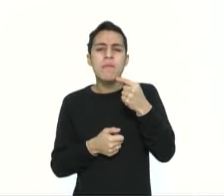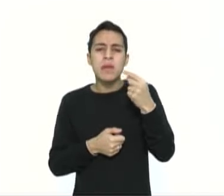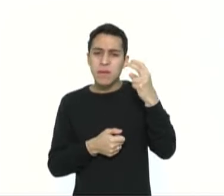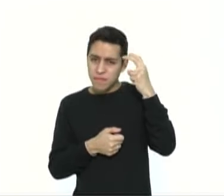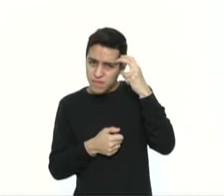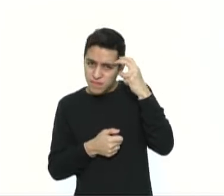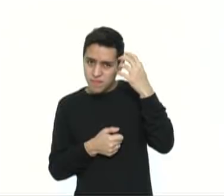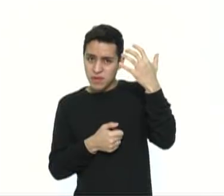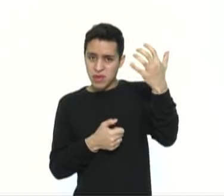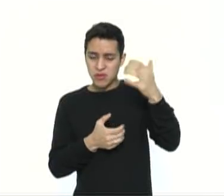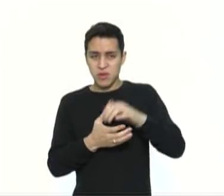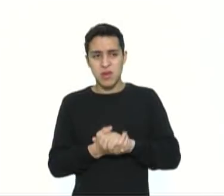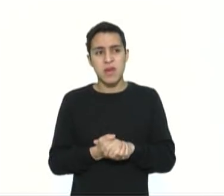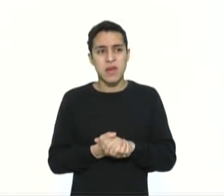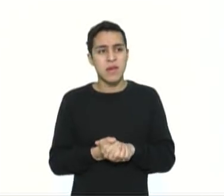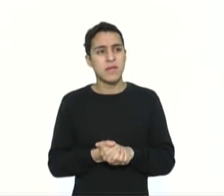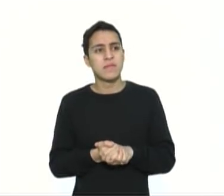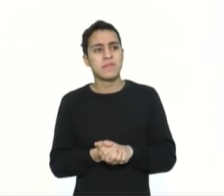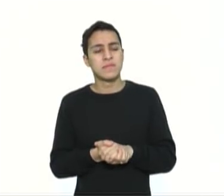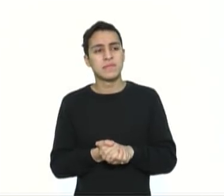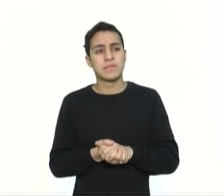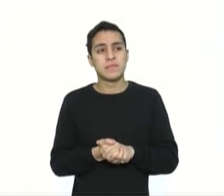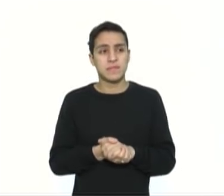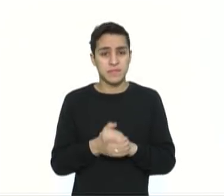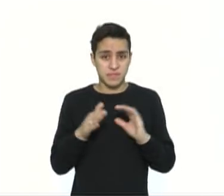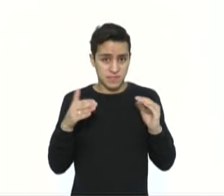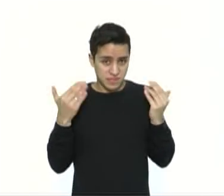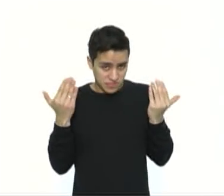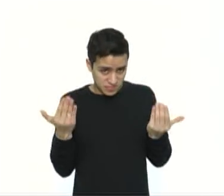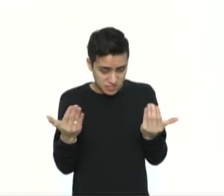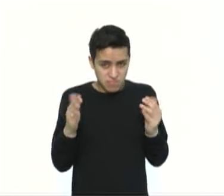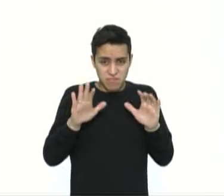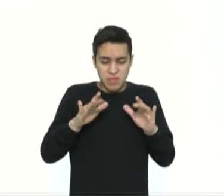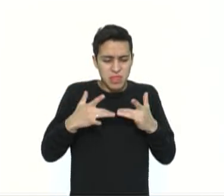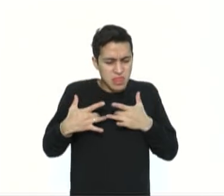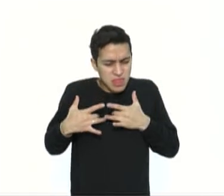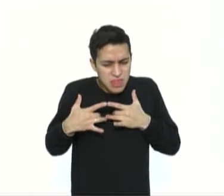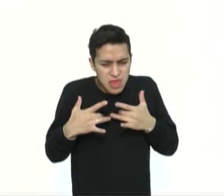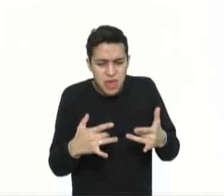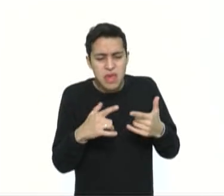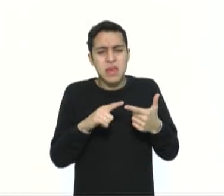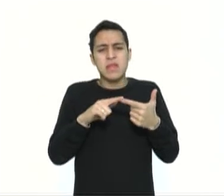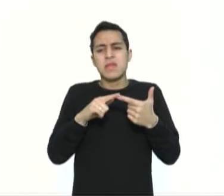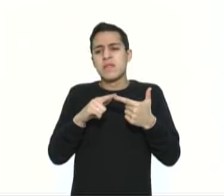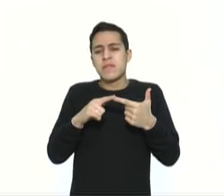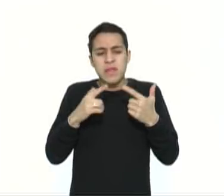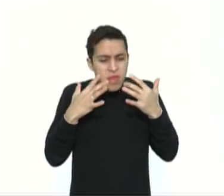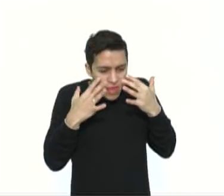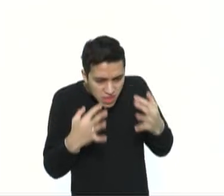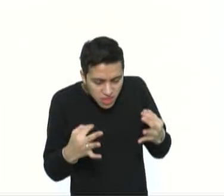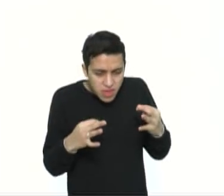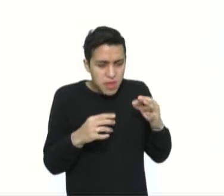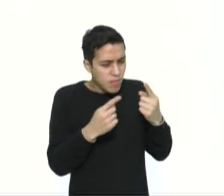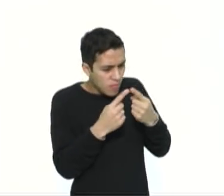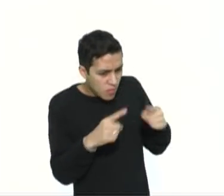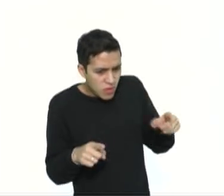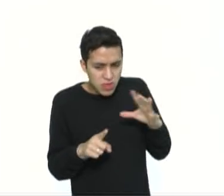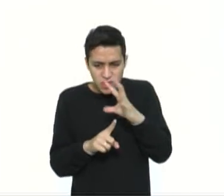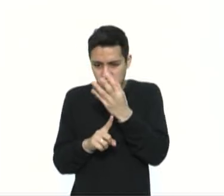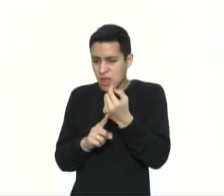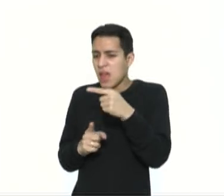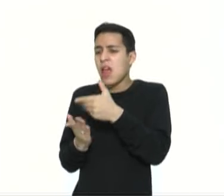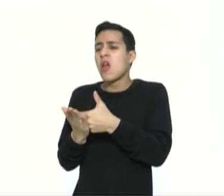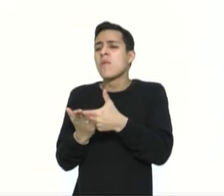Okay. Por outro lado, a dedicação à música e às artes, que começou